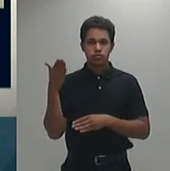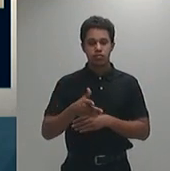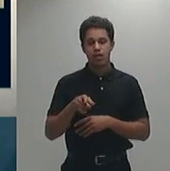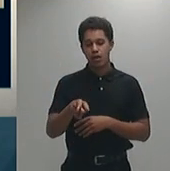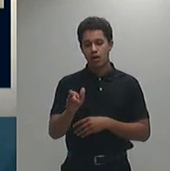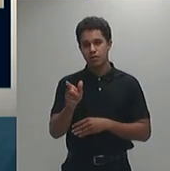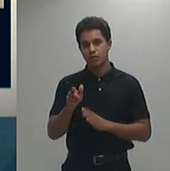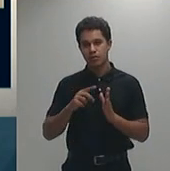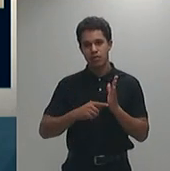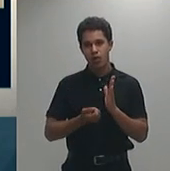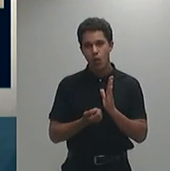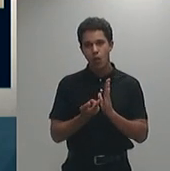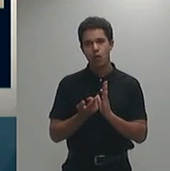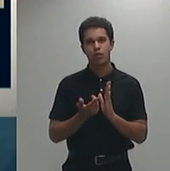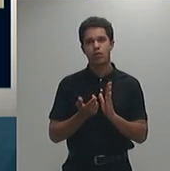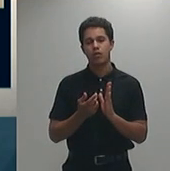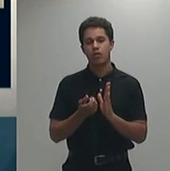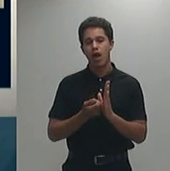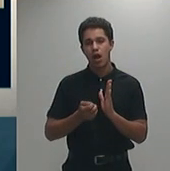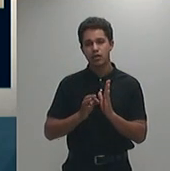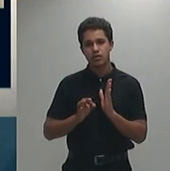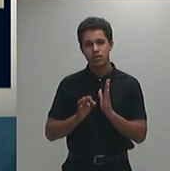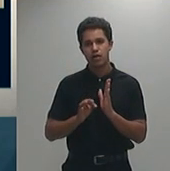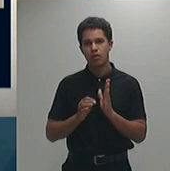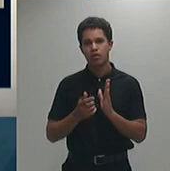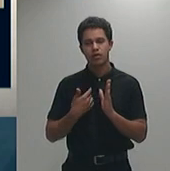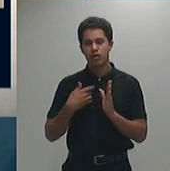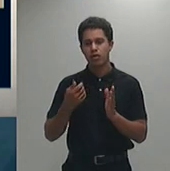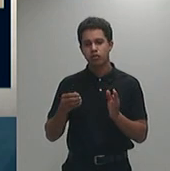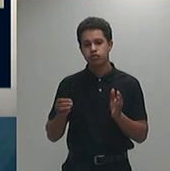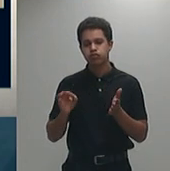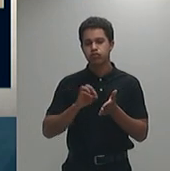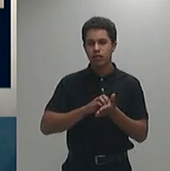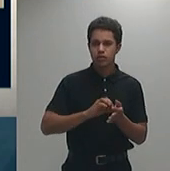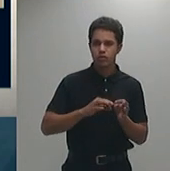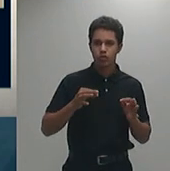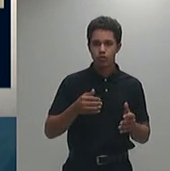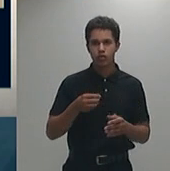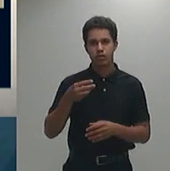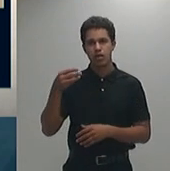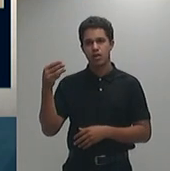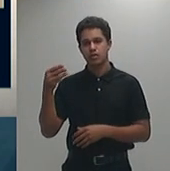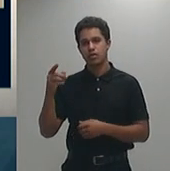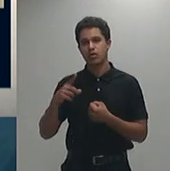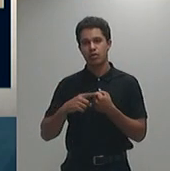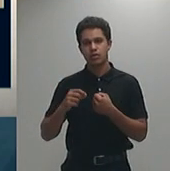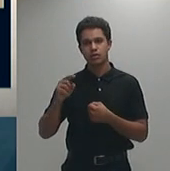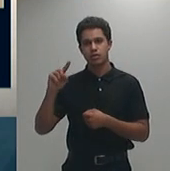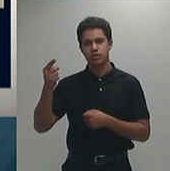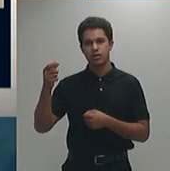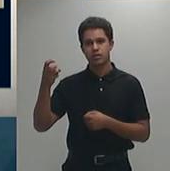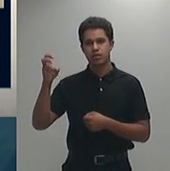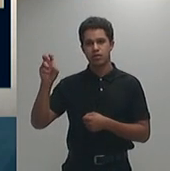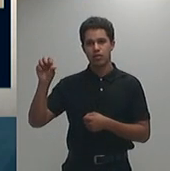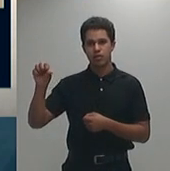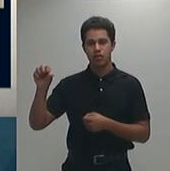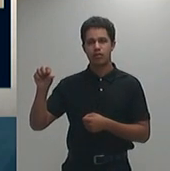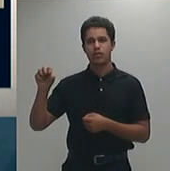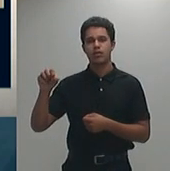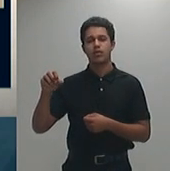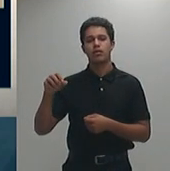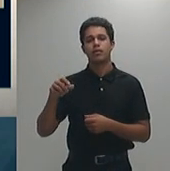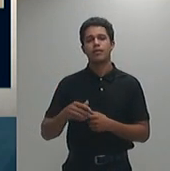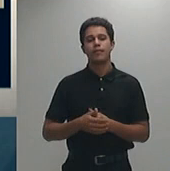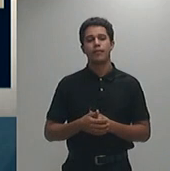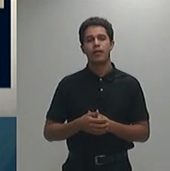para ação individual não preenchendo os requisitos dos parágrafos 3º e 4º do artigo 159 da Lei 6404 o